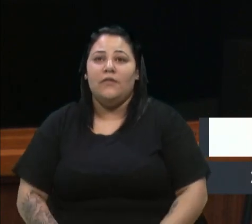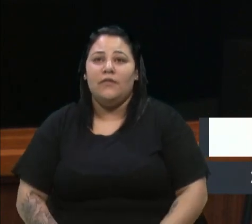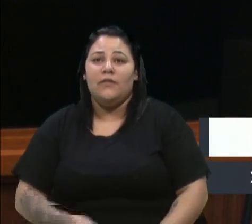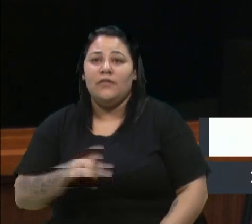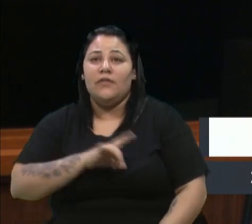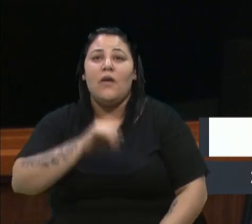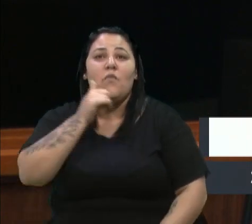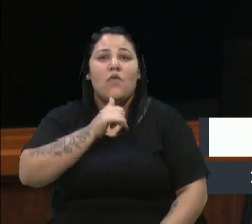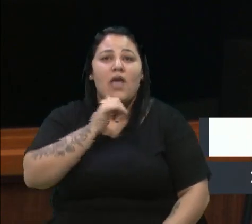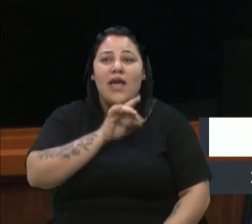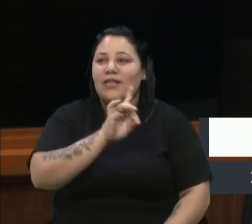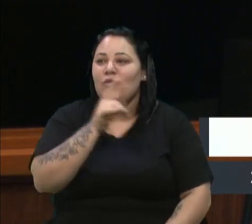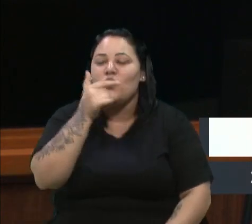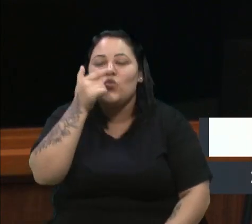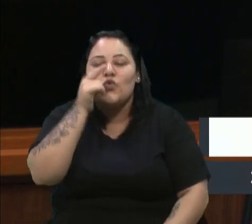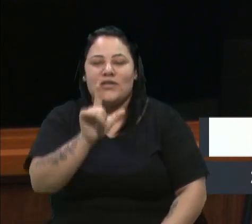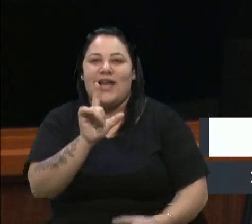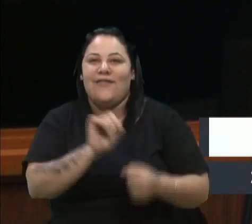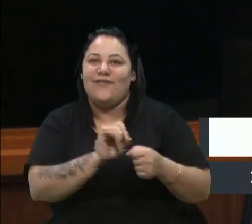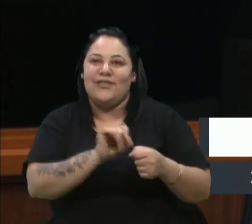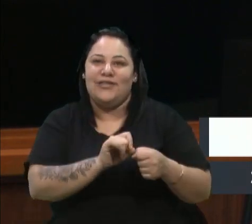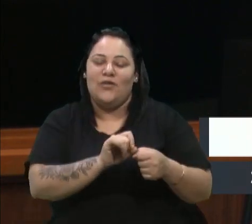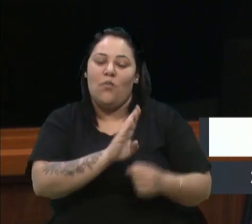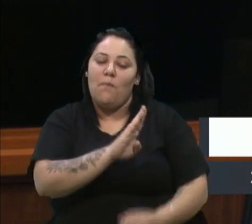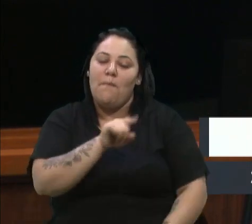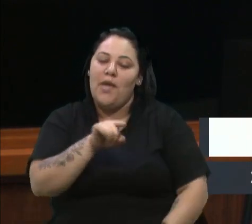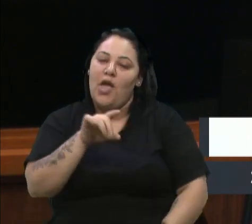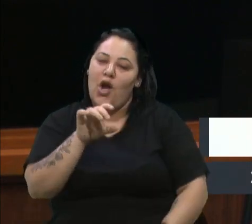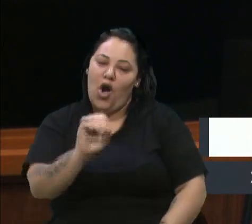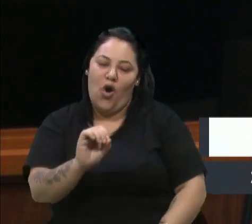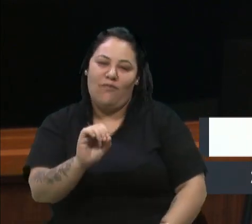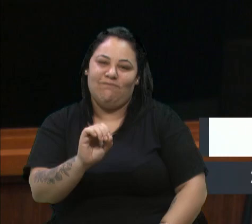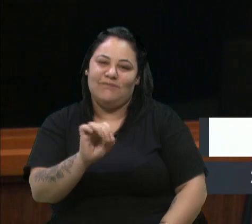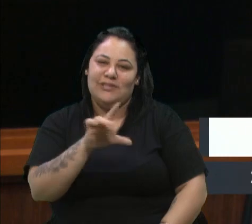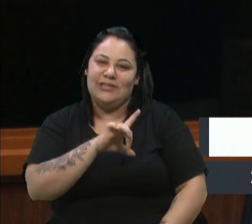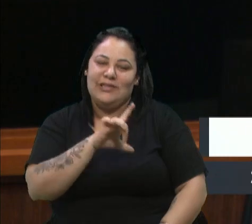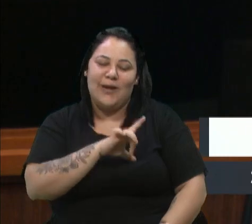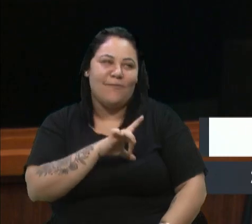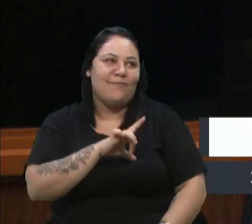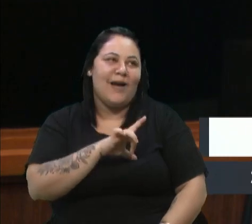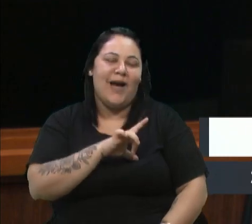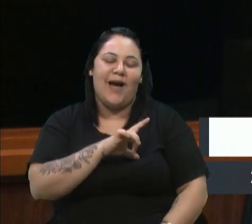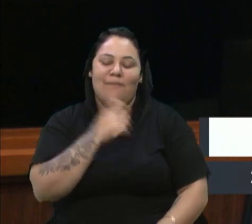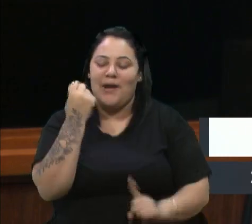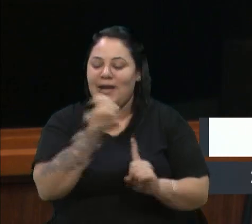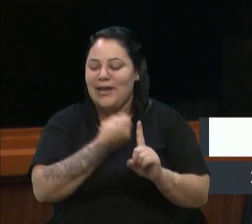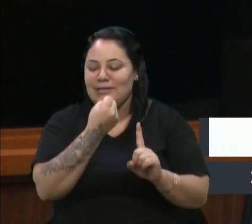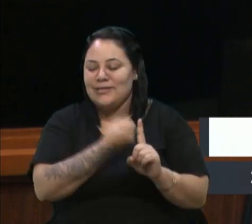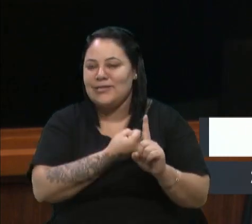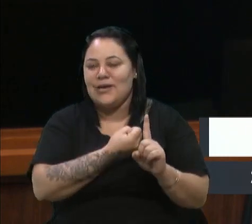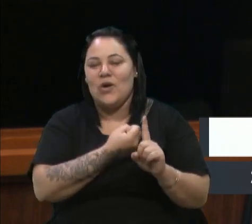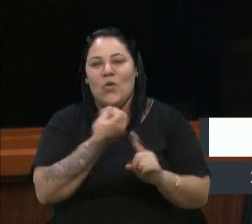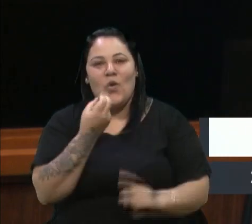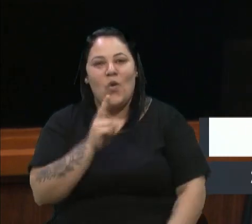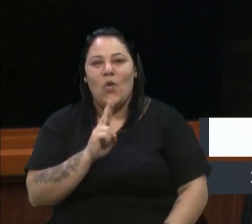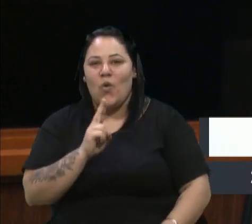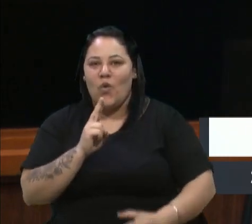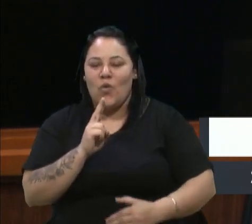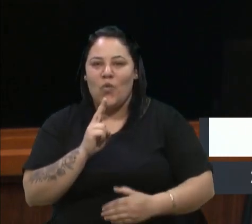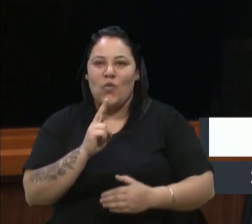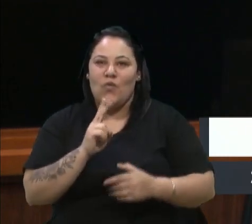mulheres que não conseguem sequer fazer um boletim de ocorrência quando aconteceu, sequer consegue fazer um exame de corpo de